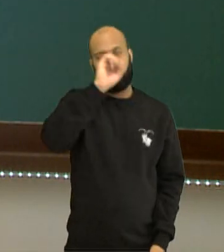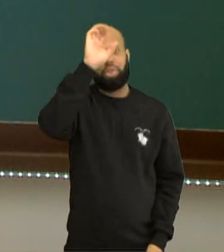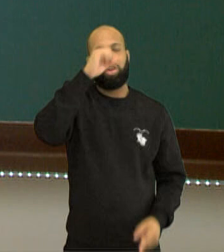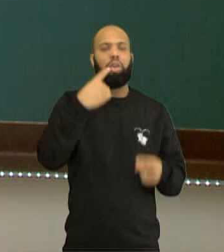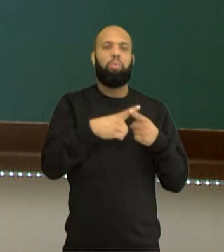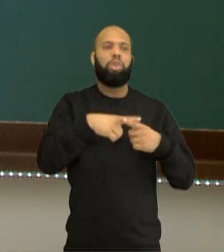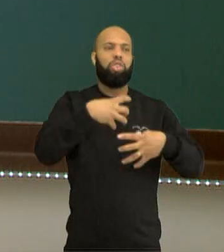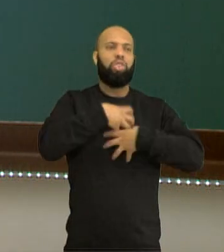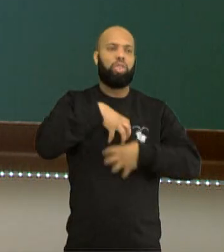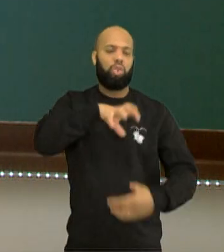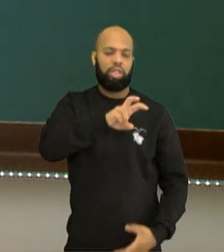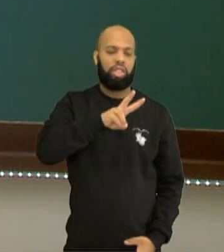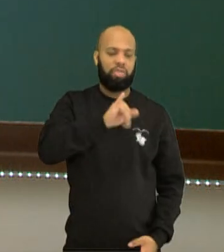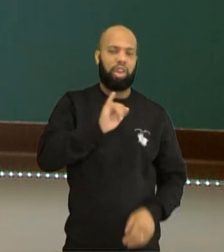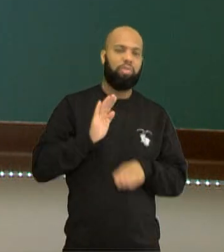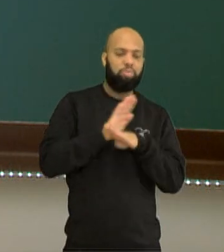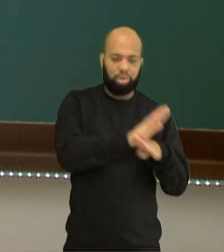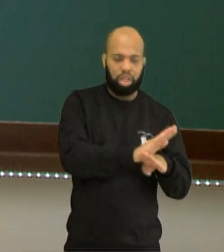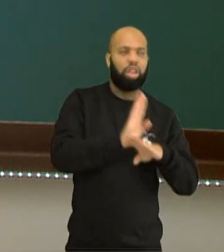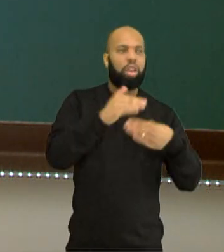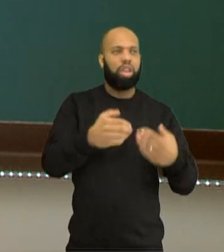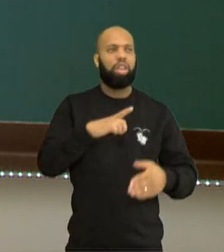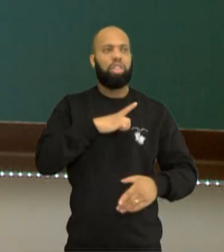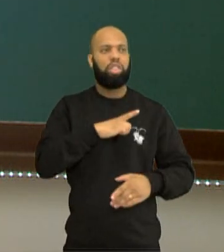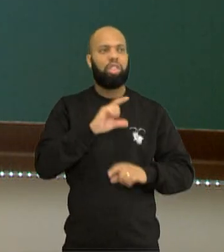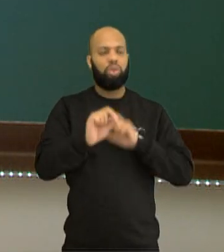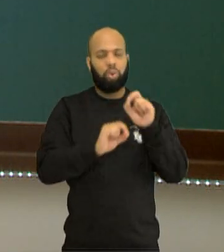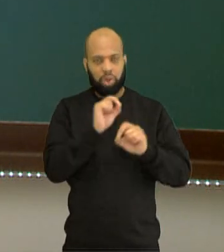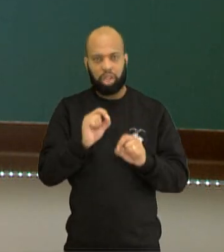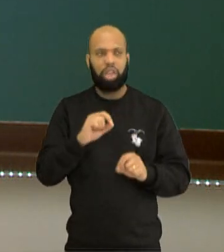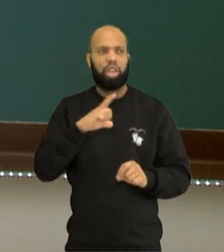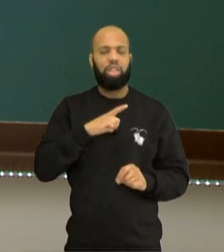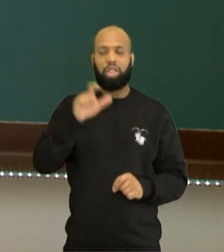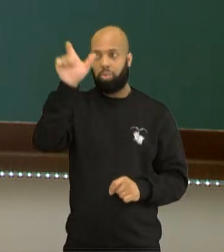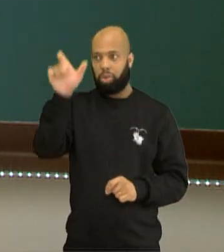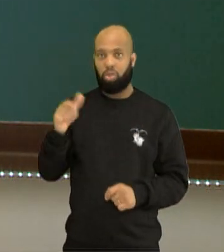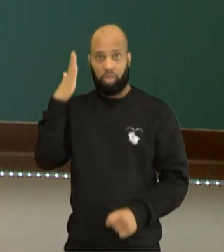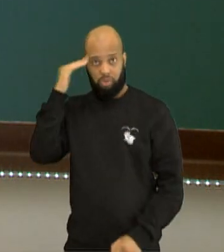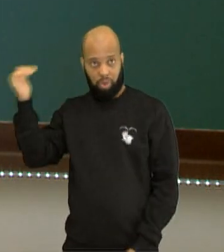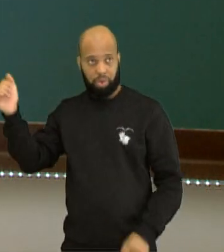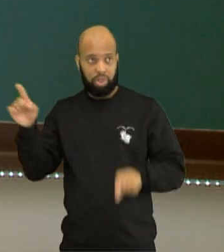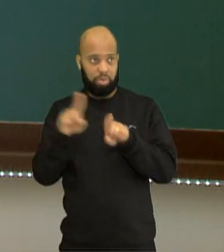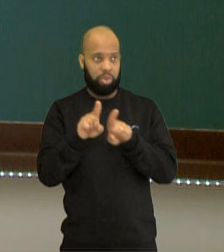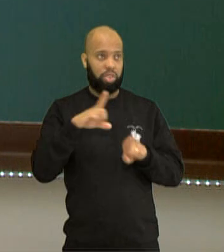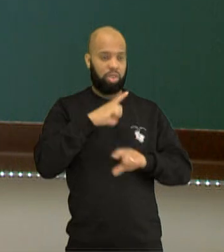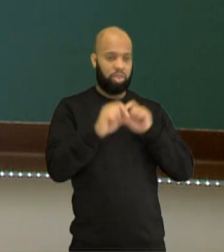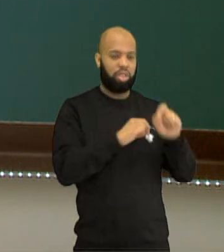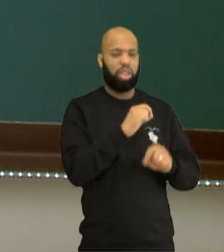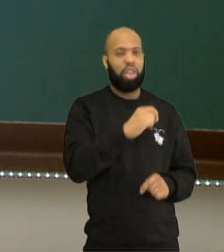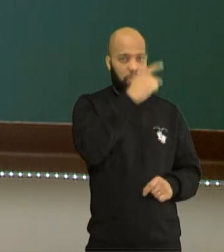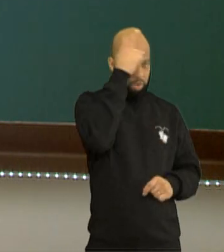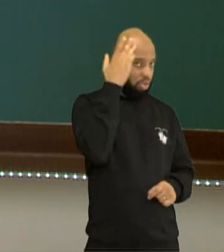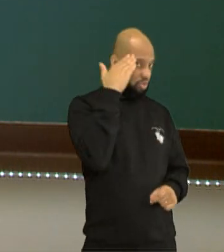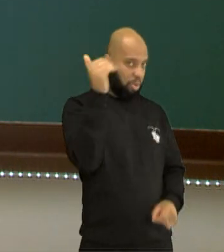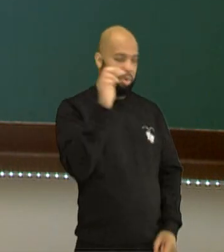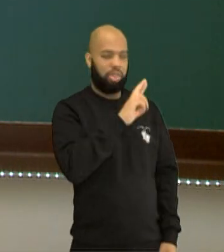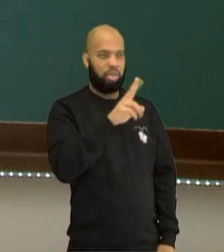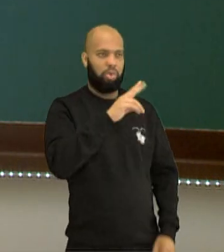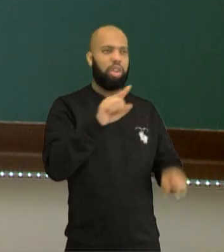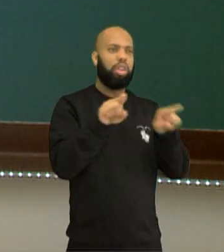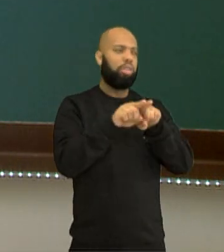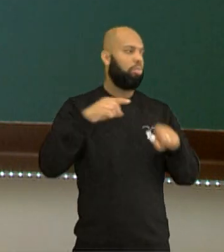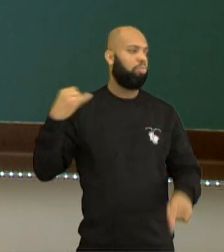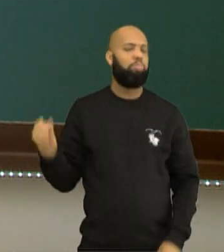que pudessem fazer esse auxílio. Então, nós tínhamos já as pessoas famosas e as pessoas não tão famosas.